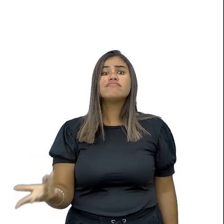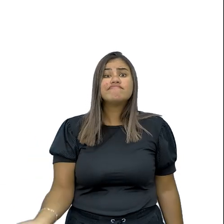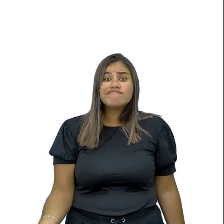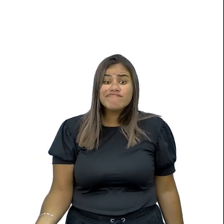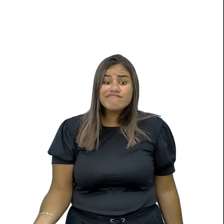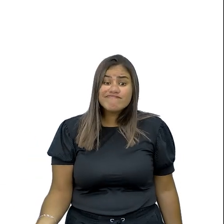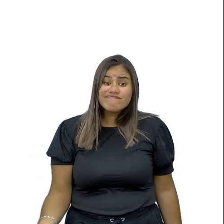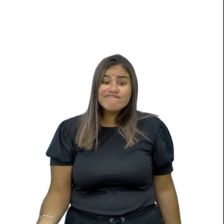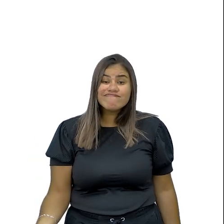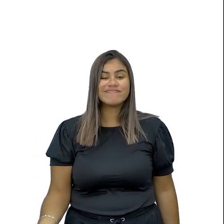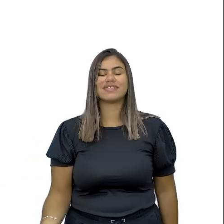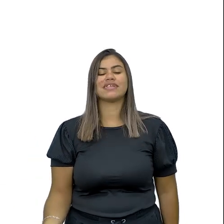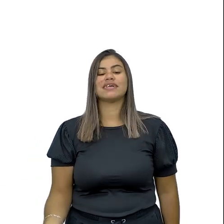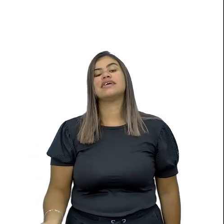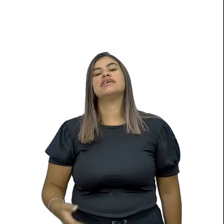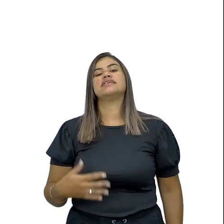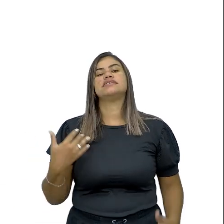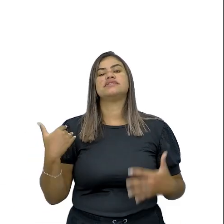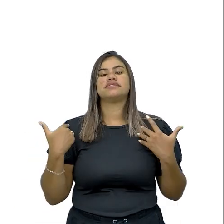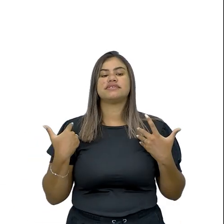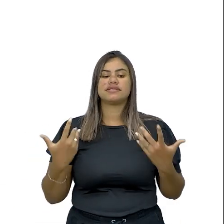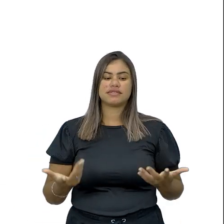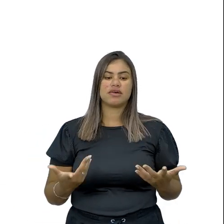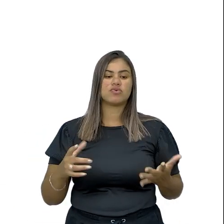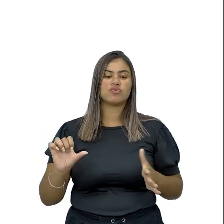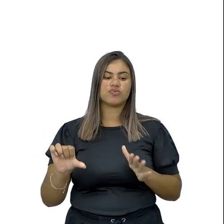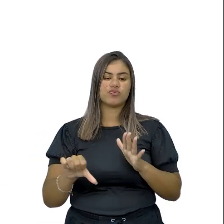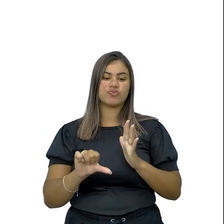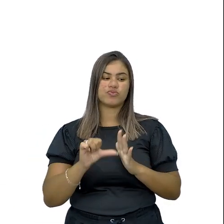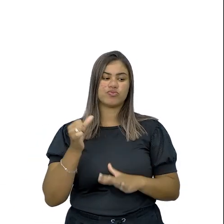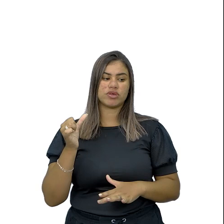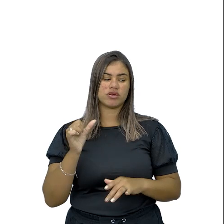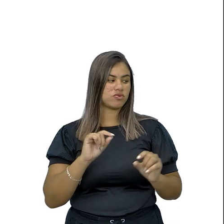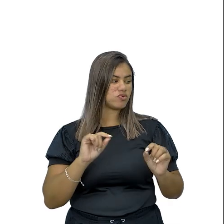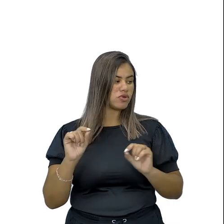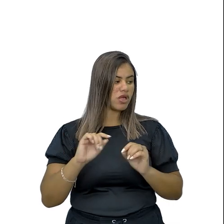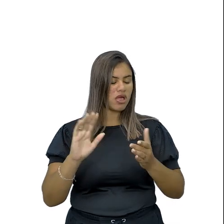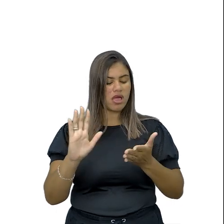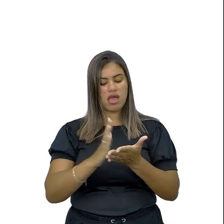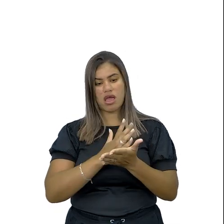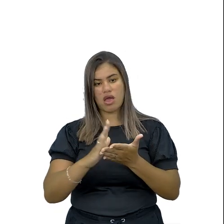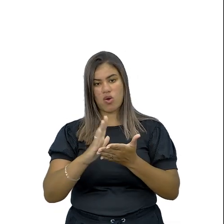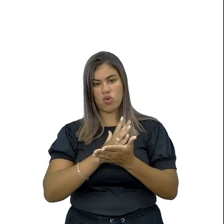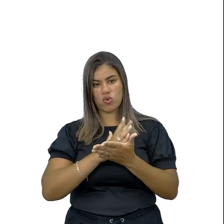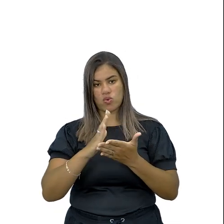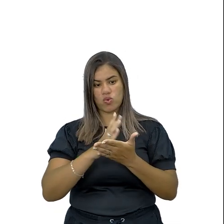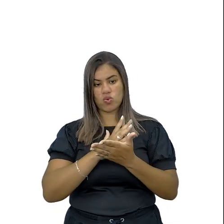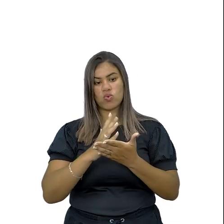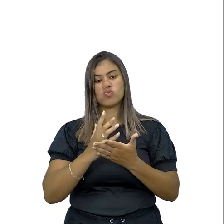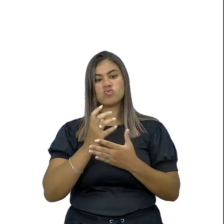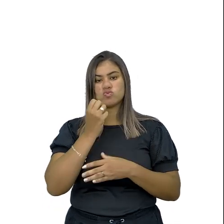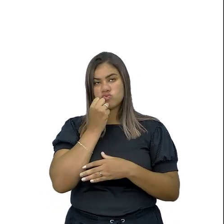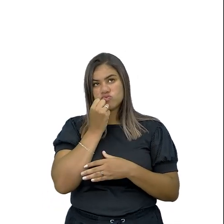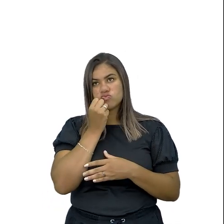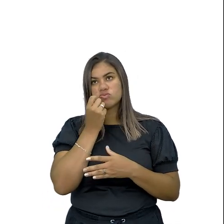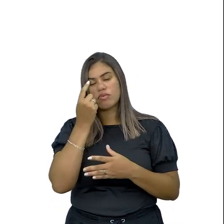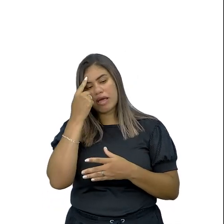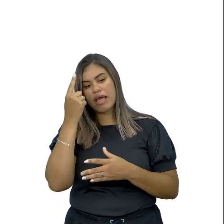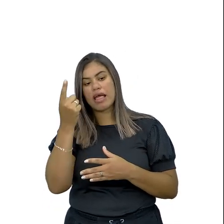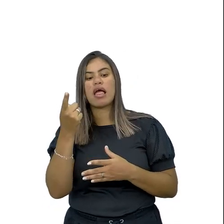Né? Então, realmente, no primeiro momento, talvez alguns adotem aí estratégias do tipo mesmo, quanto que